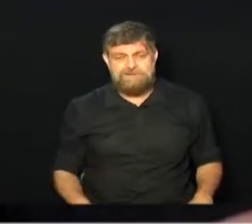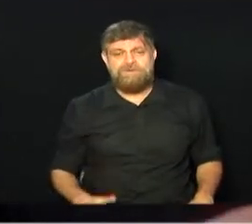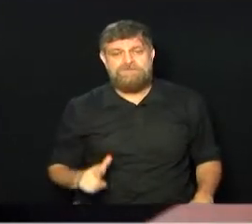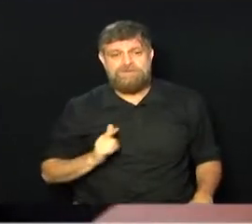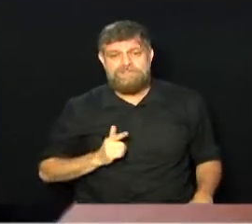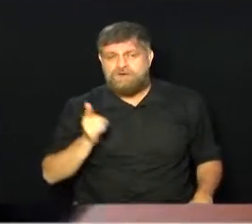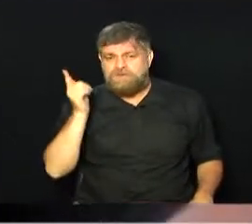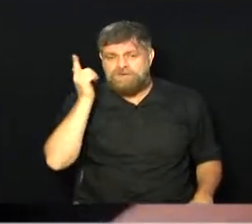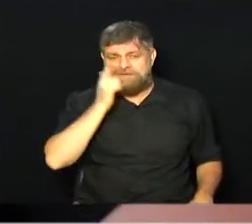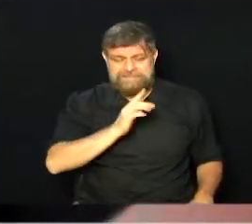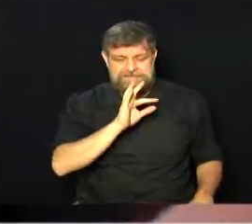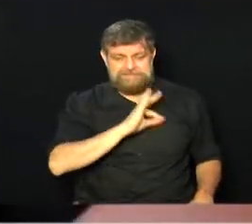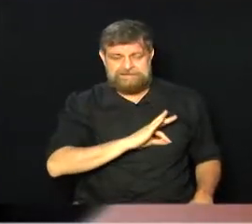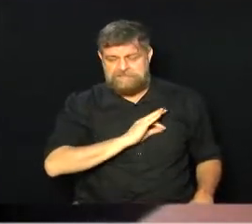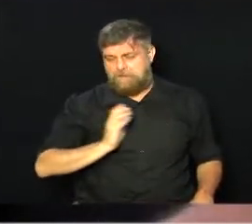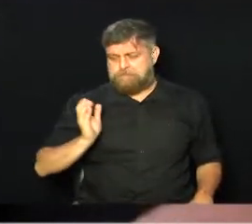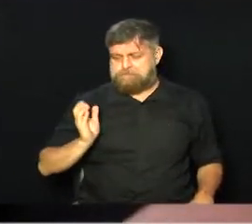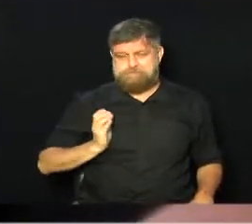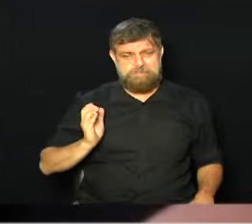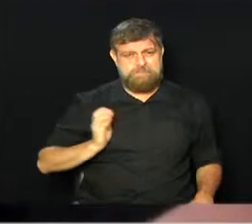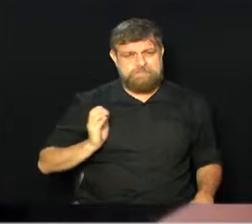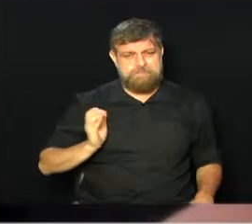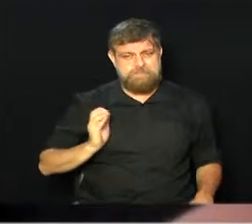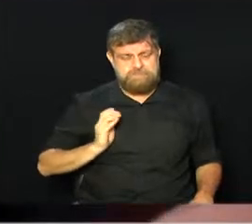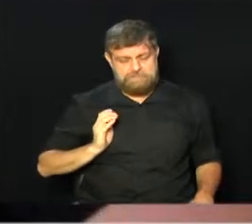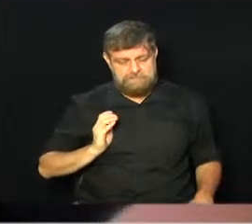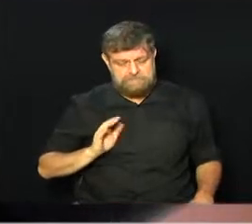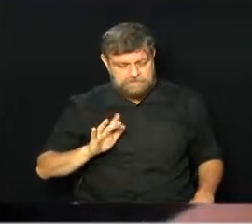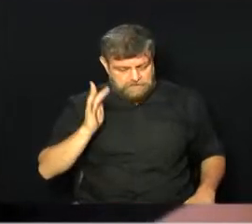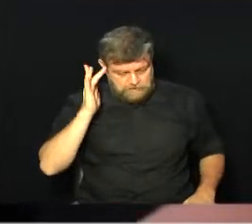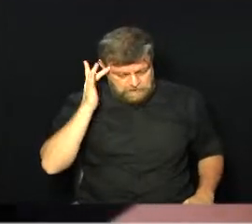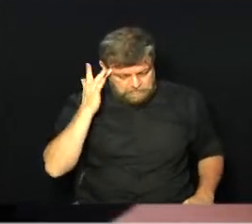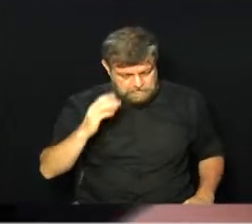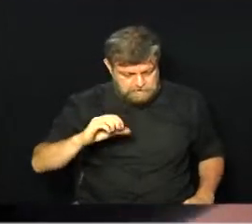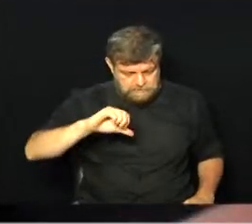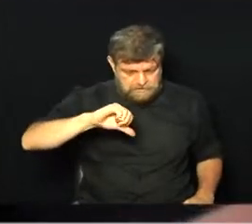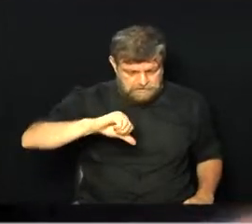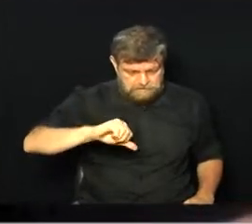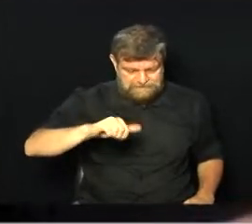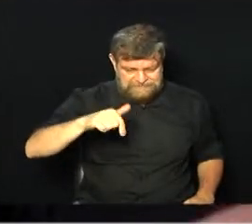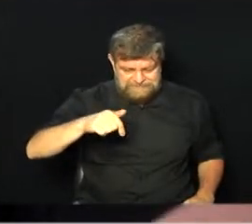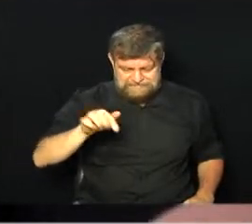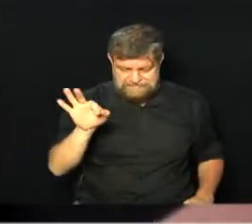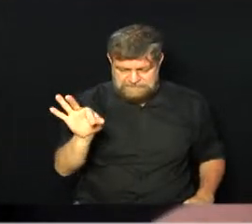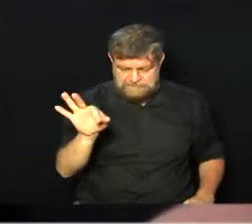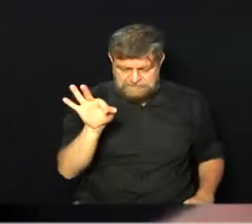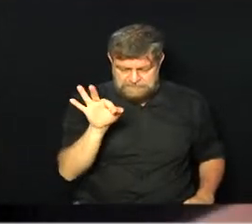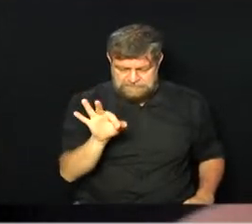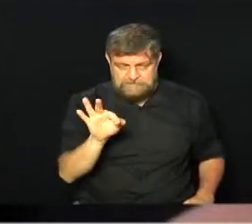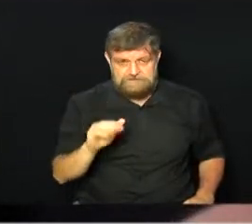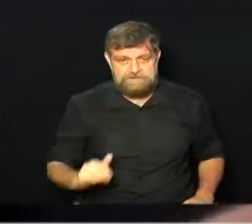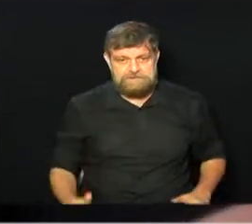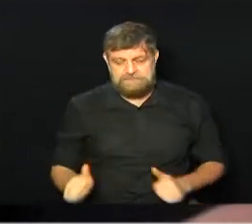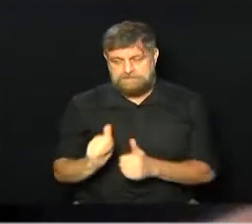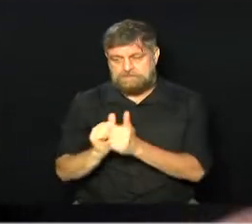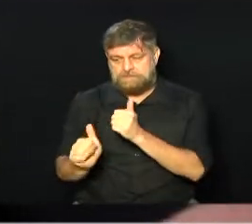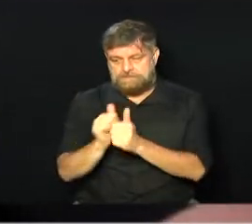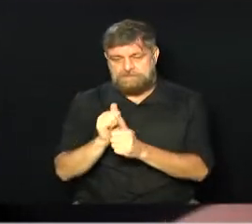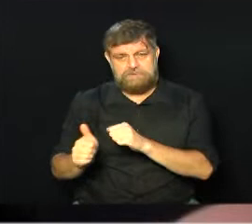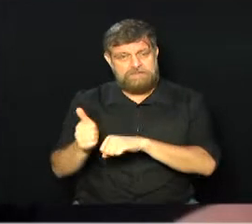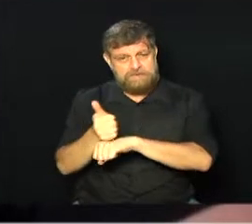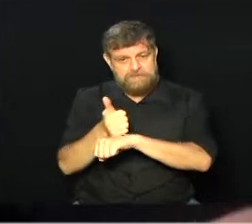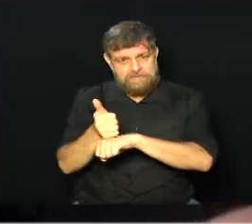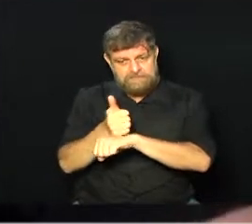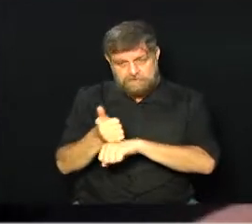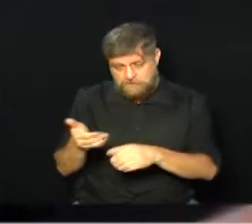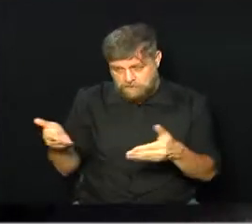acima de tal salário. Se não me engano, 98%, 97% dos jogadores de futebol hoje,